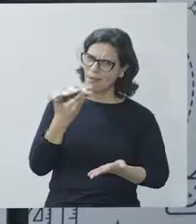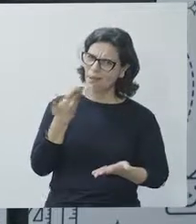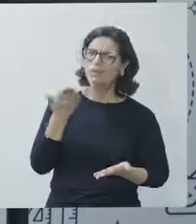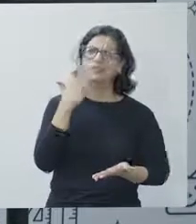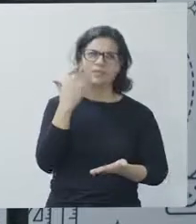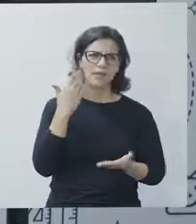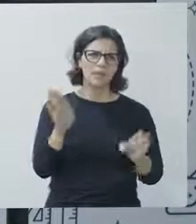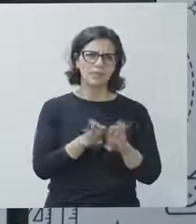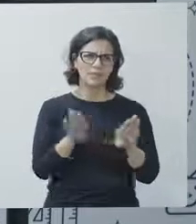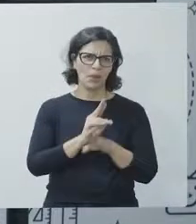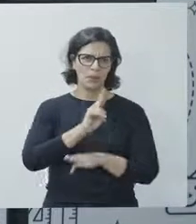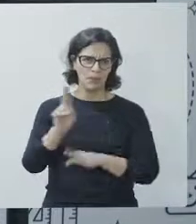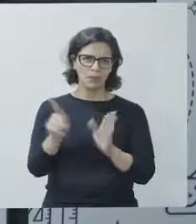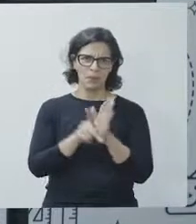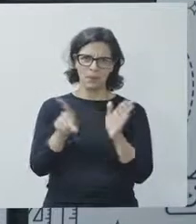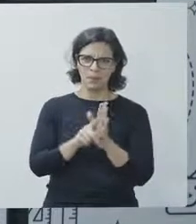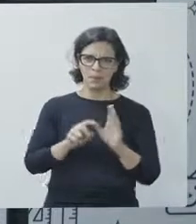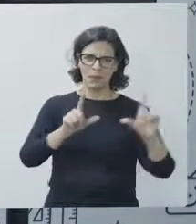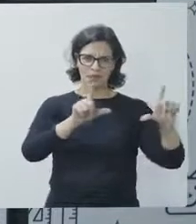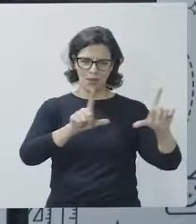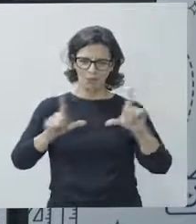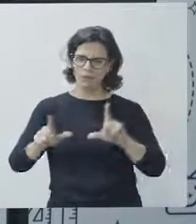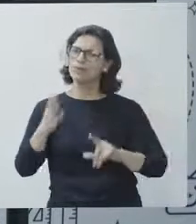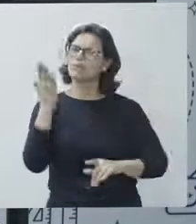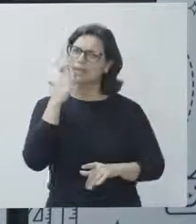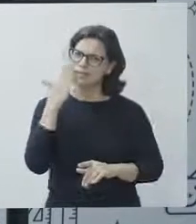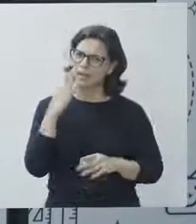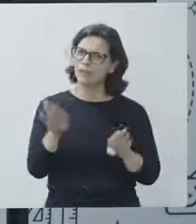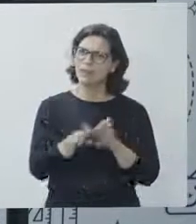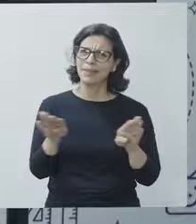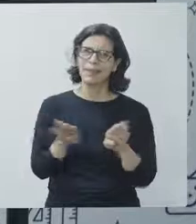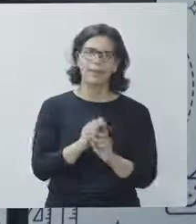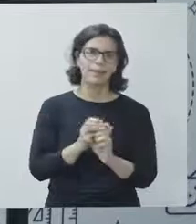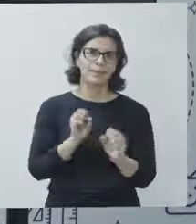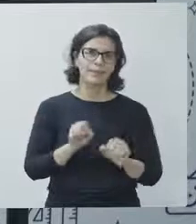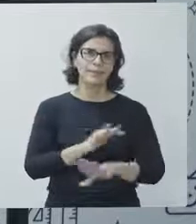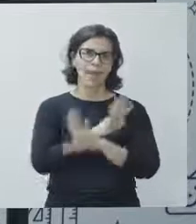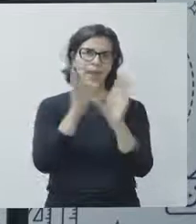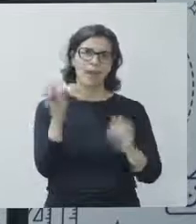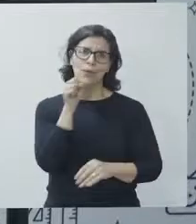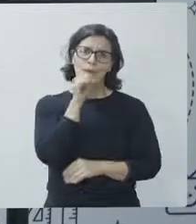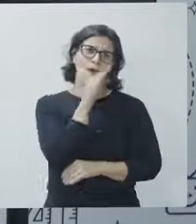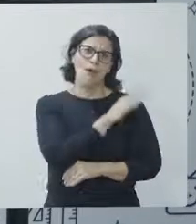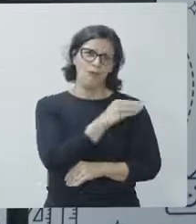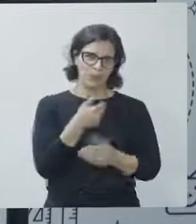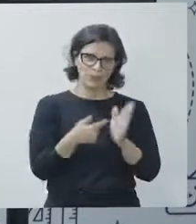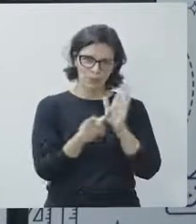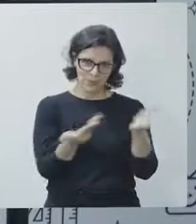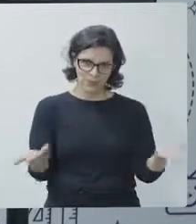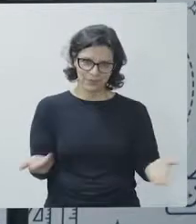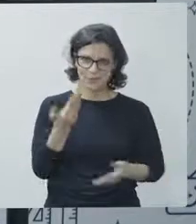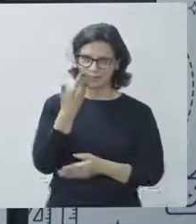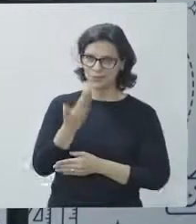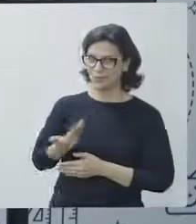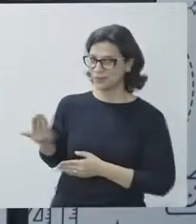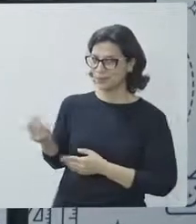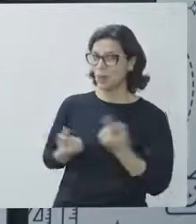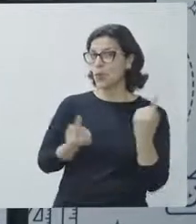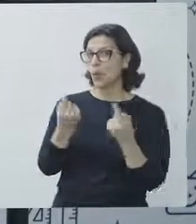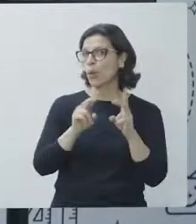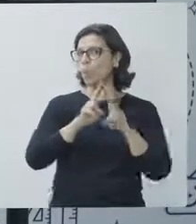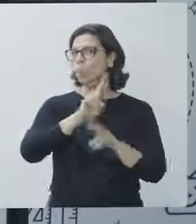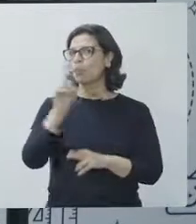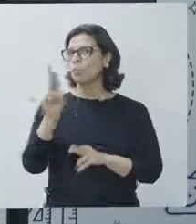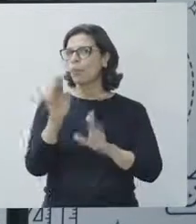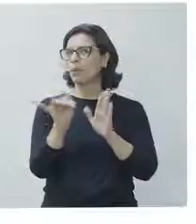Ficou fácil aí com as duas imagens, né? Duas imagens tão claras, tão objetivas ali. Então, qual é o título